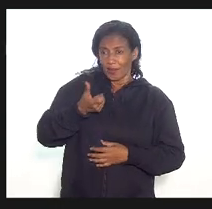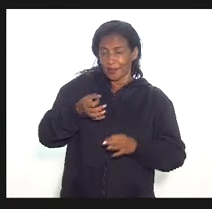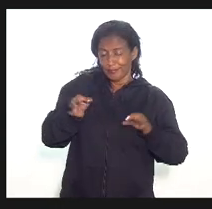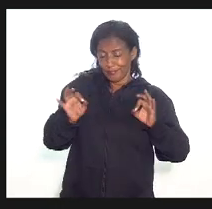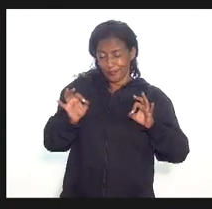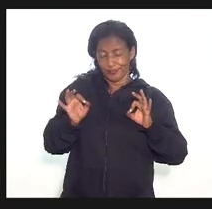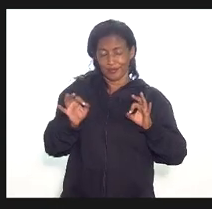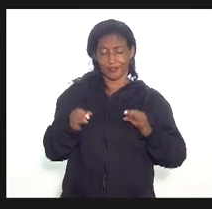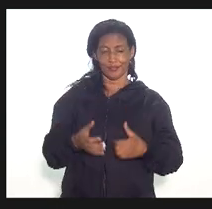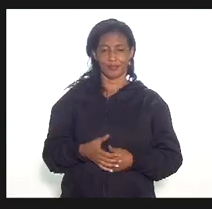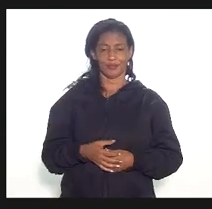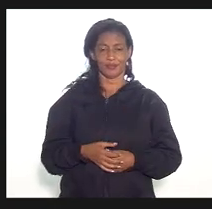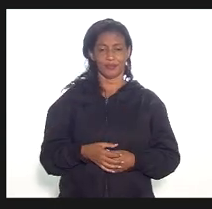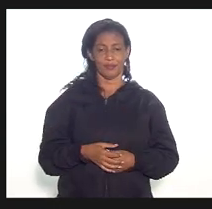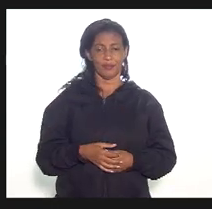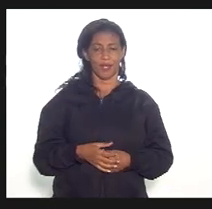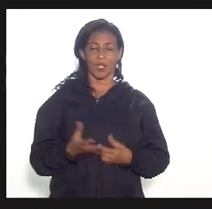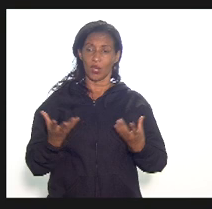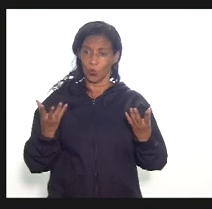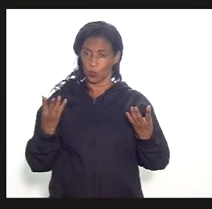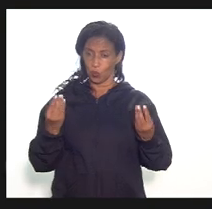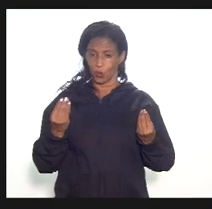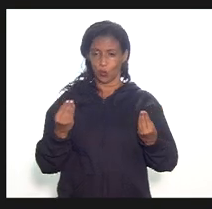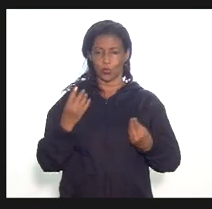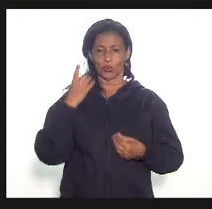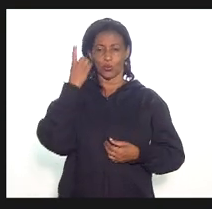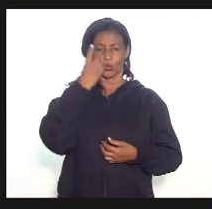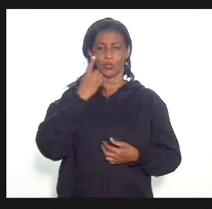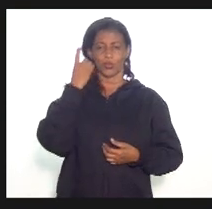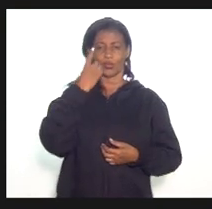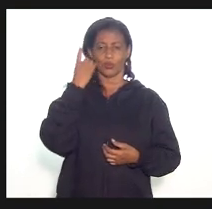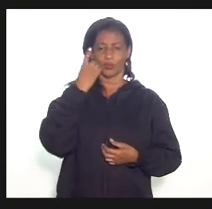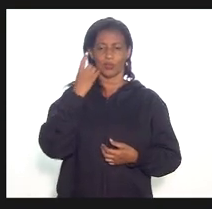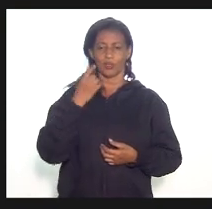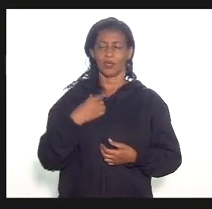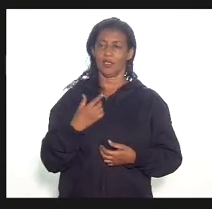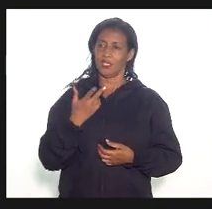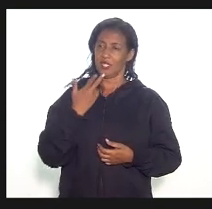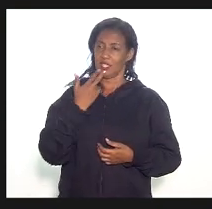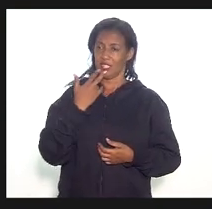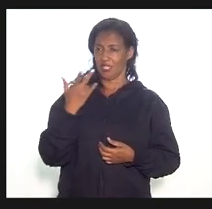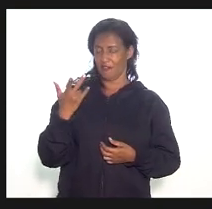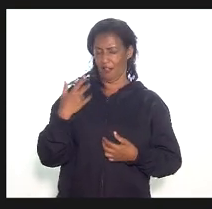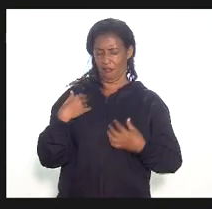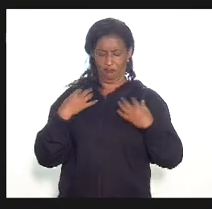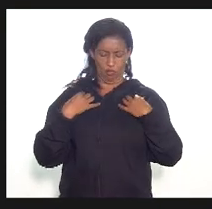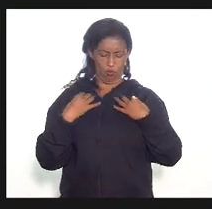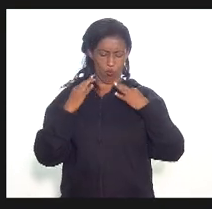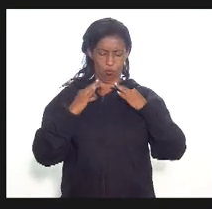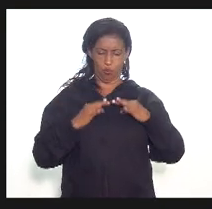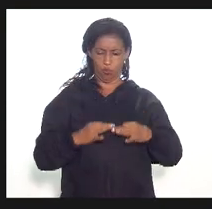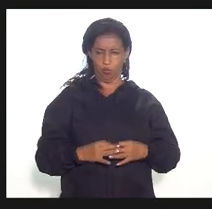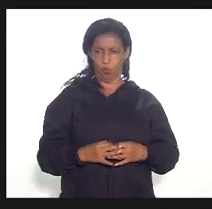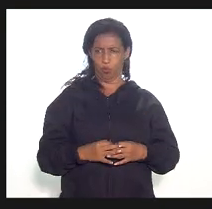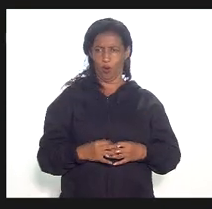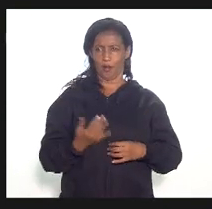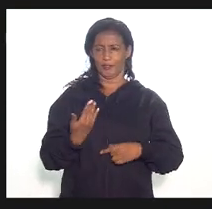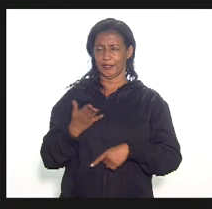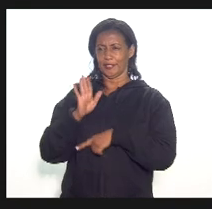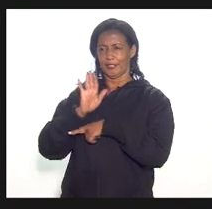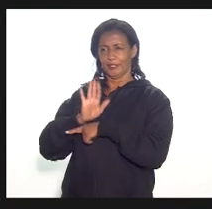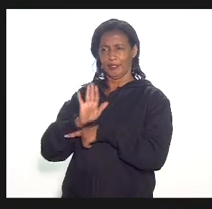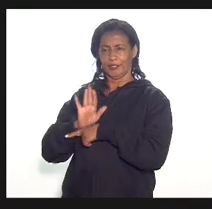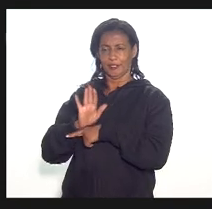muitos deputados que se diziam conservadores e que defendiam a